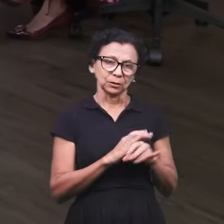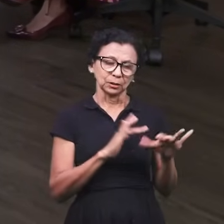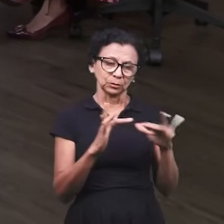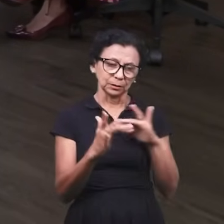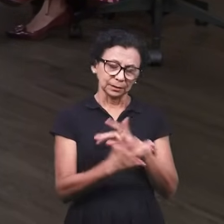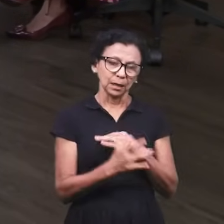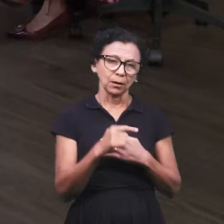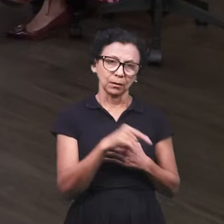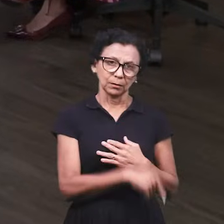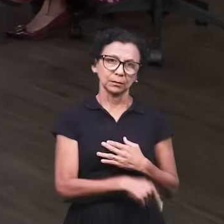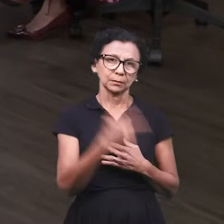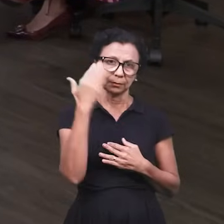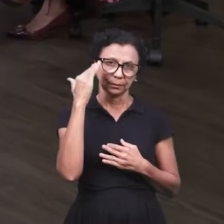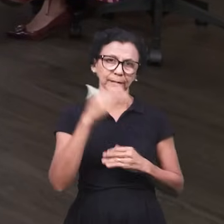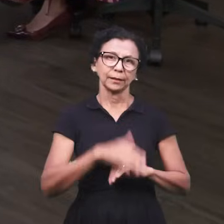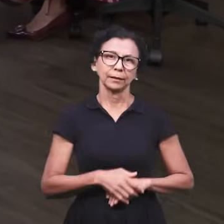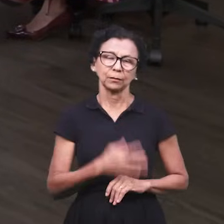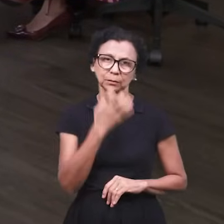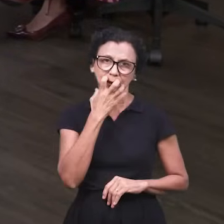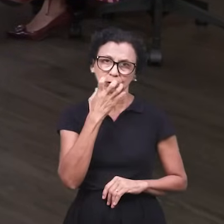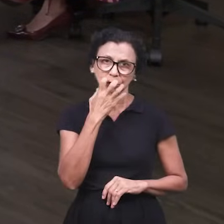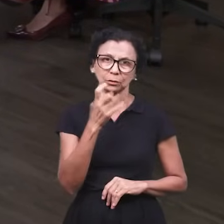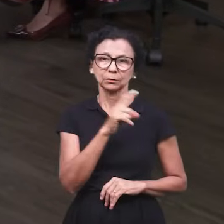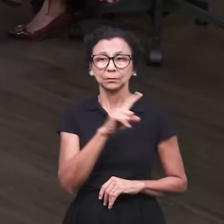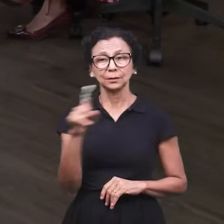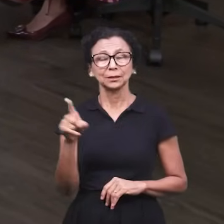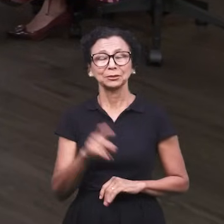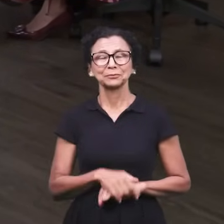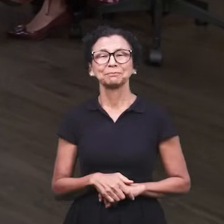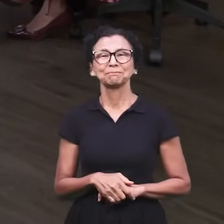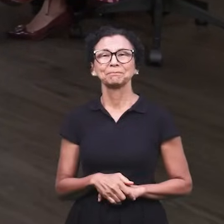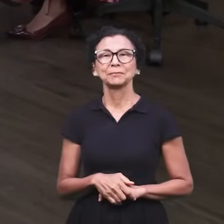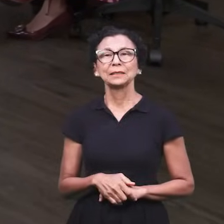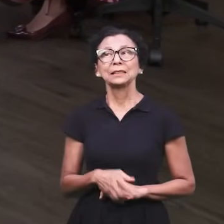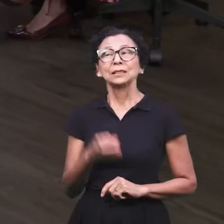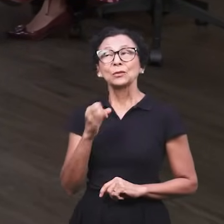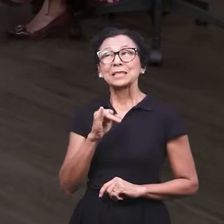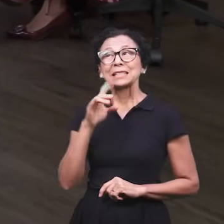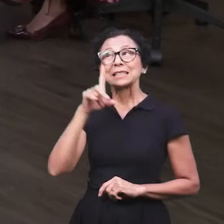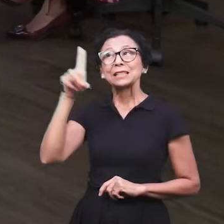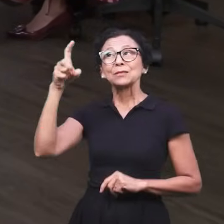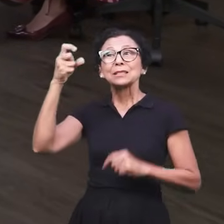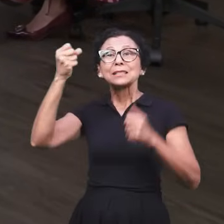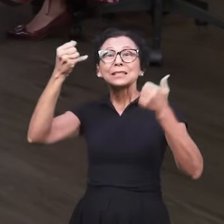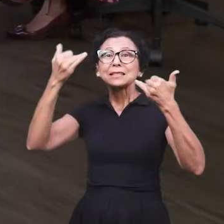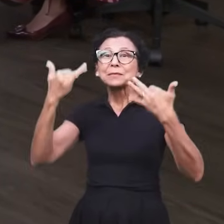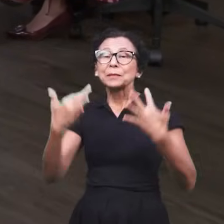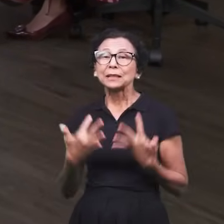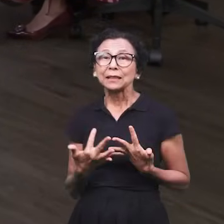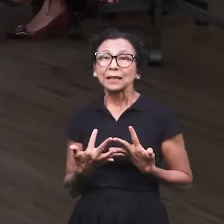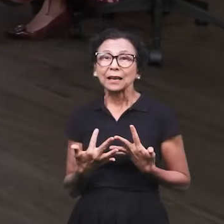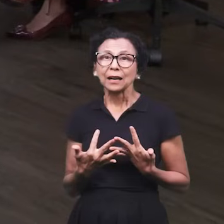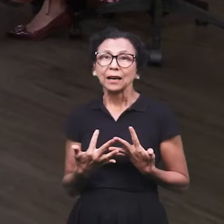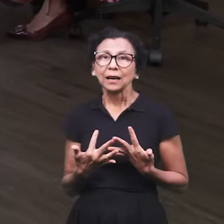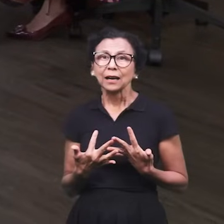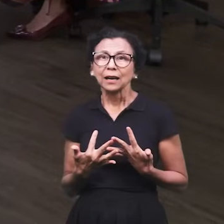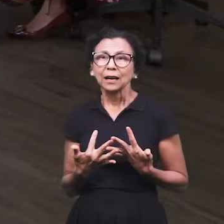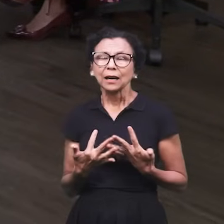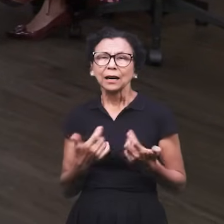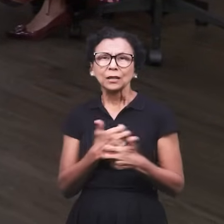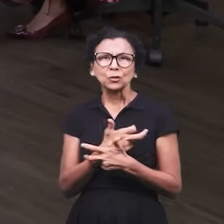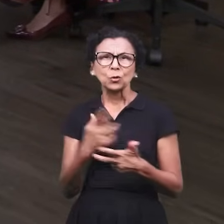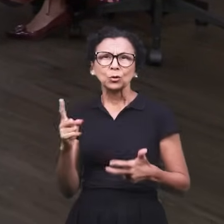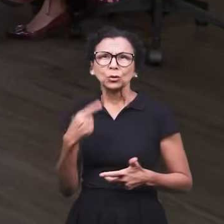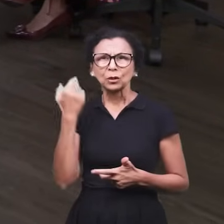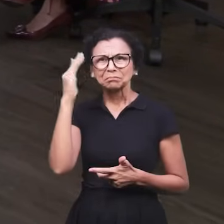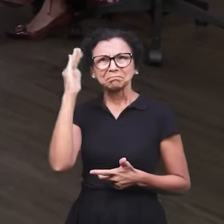que, se Deus quiser explicar, pela limitação da nossa mente, está fora do nosso alcance. Nós não